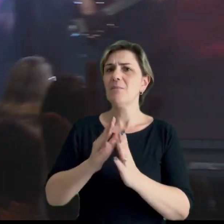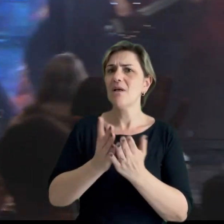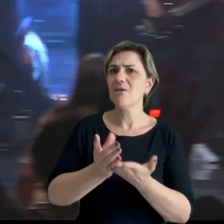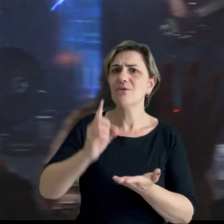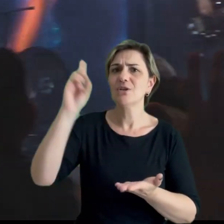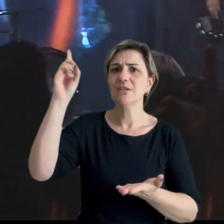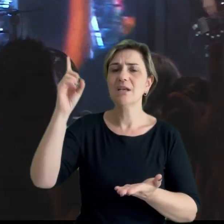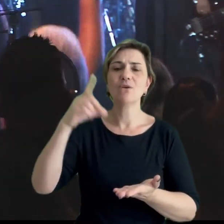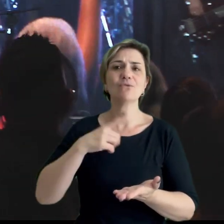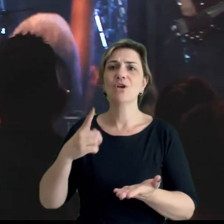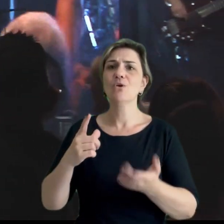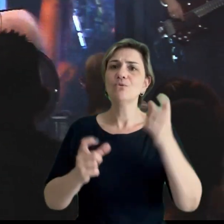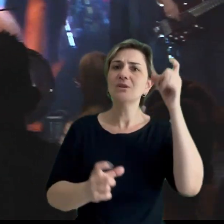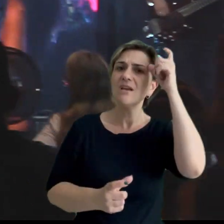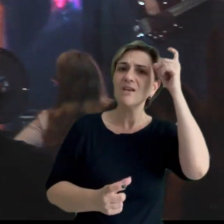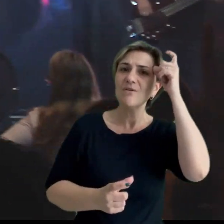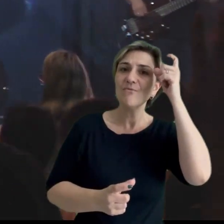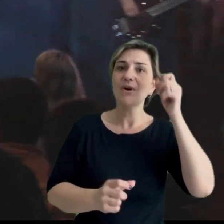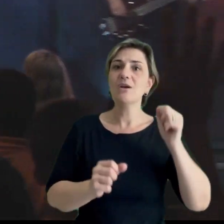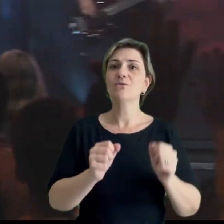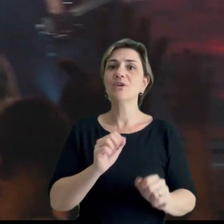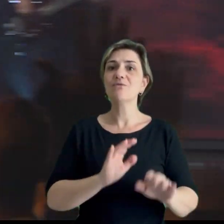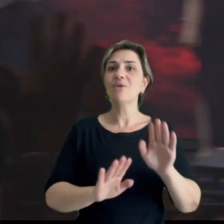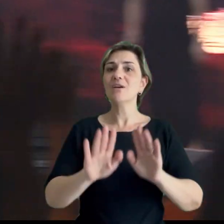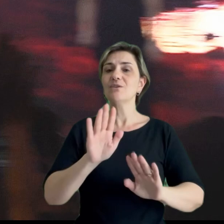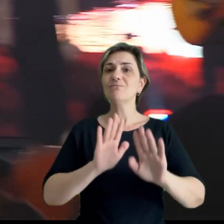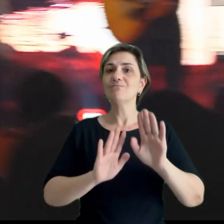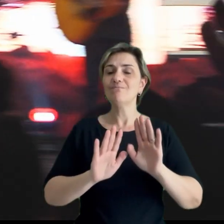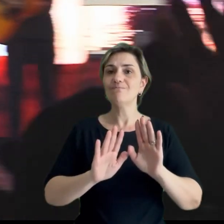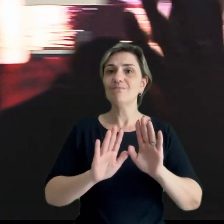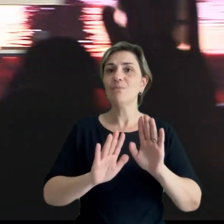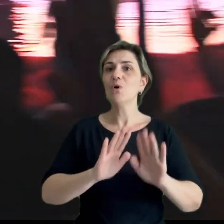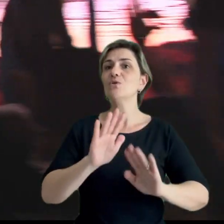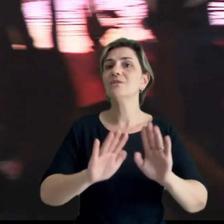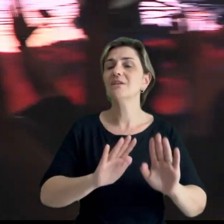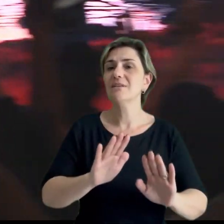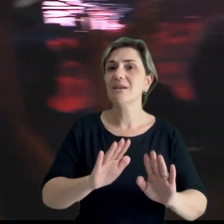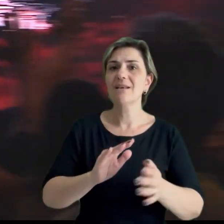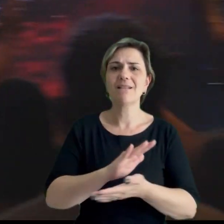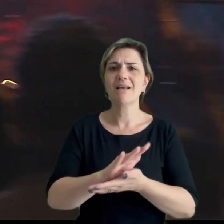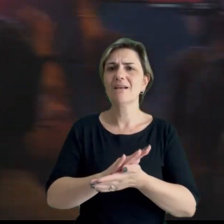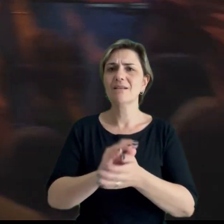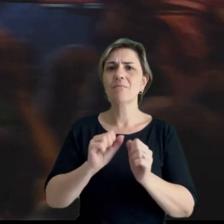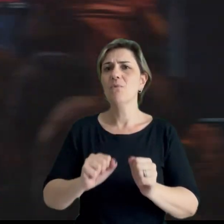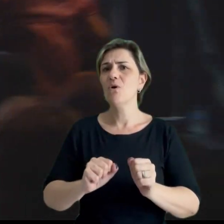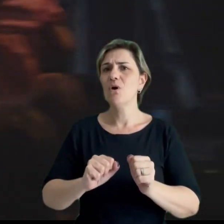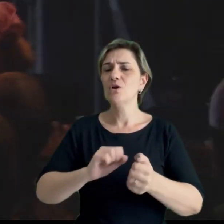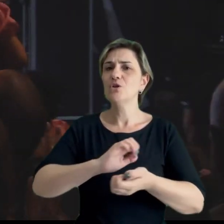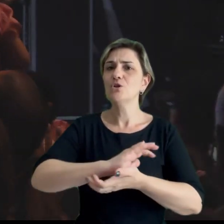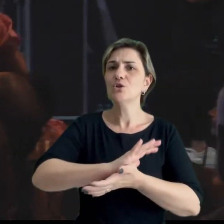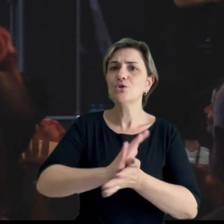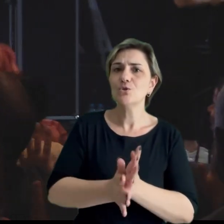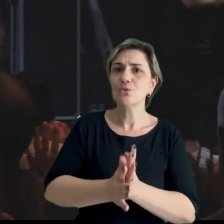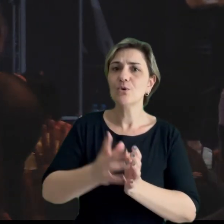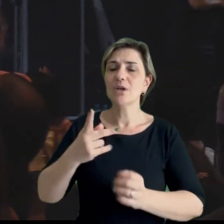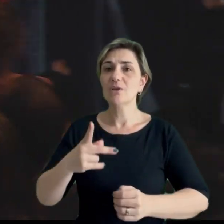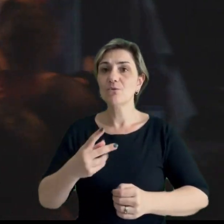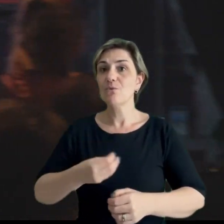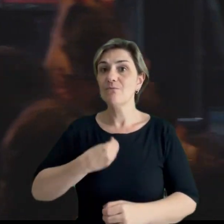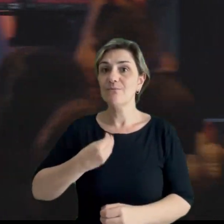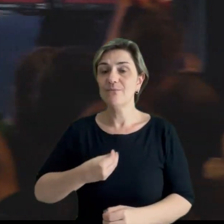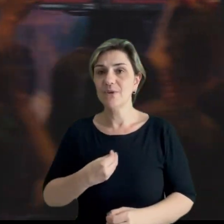existe inferno que pode te retirar. Quando você acredita na palavra de Deus, nada pode arrancar das tuas mãos. Lagoinha Canoas,